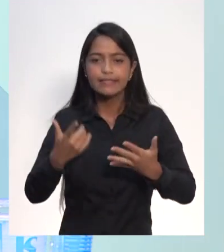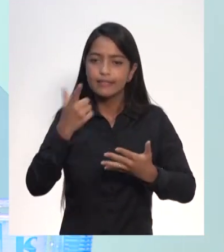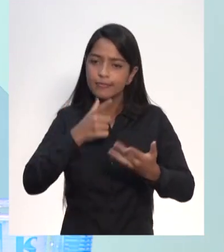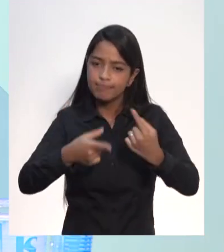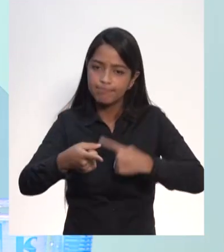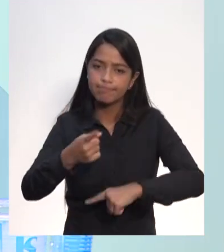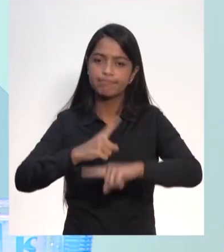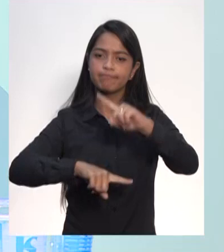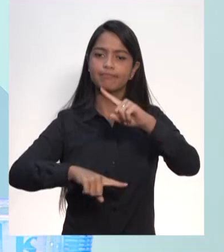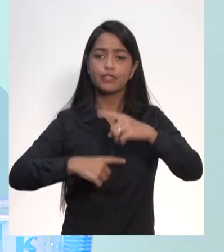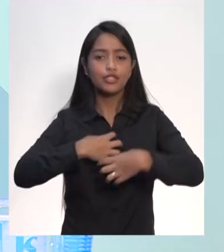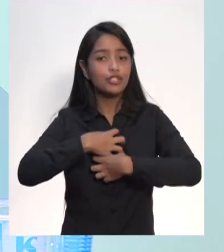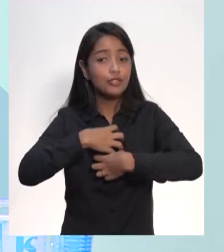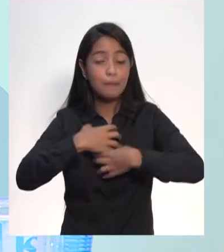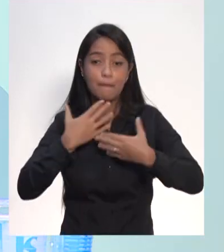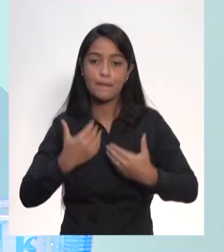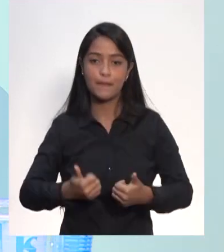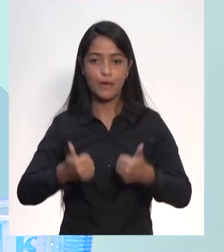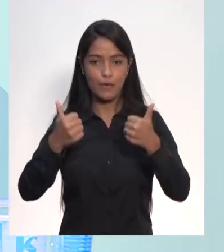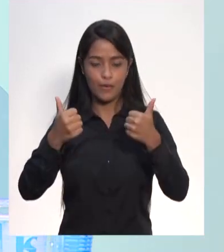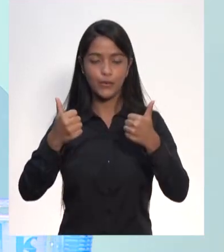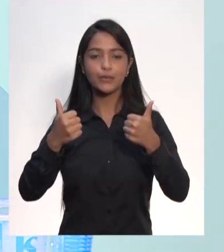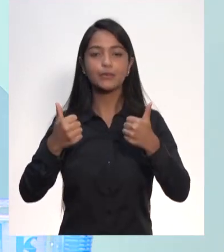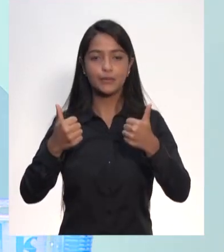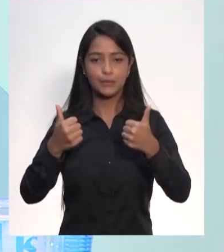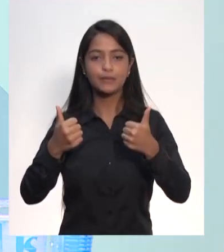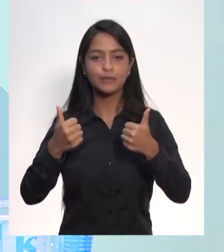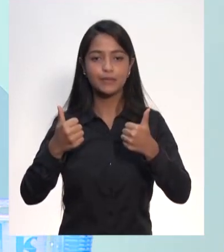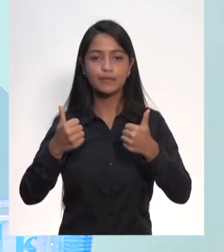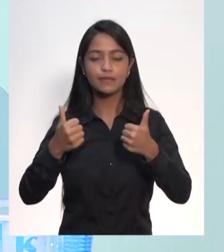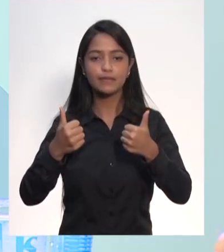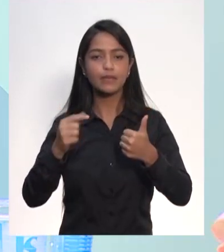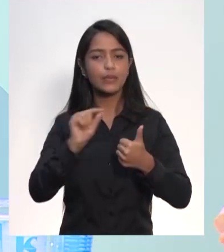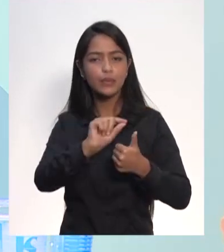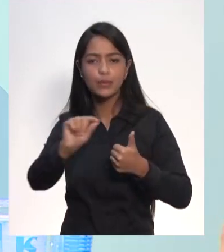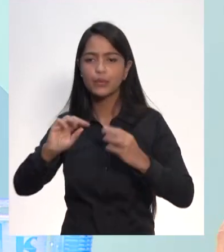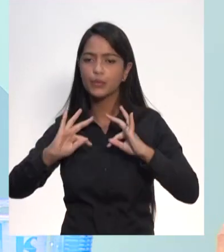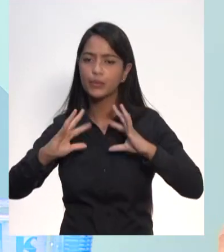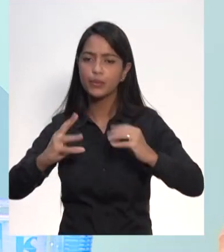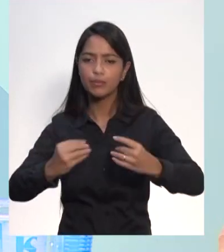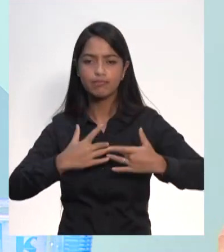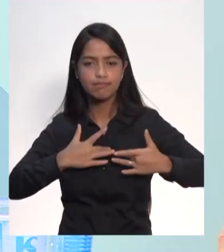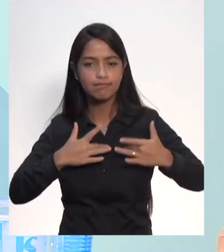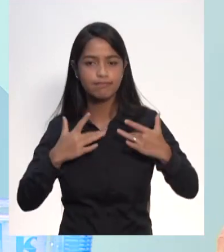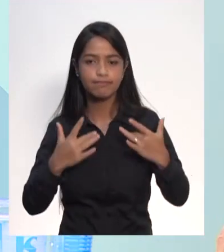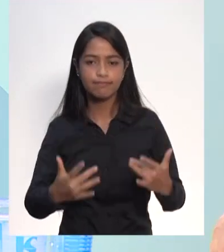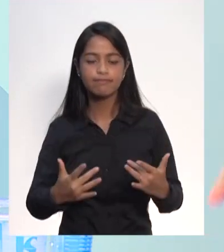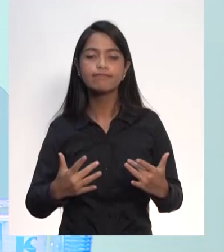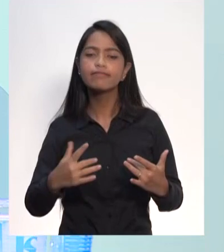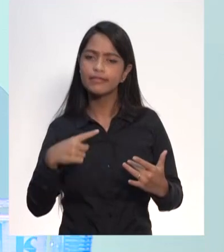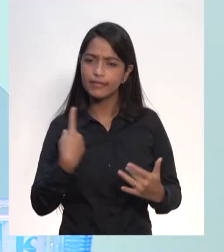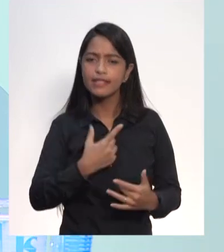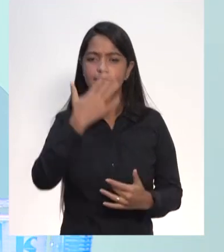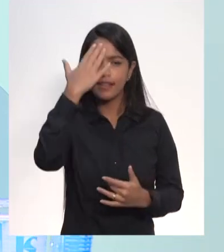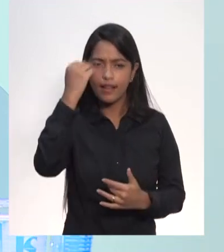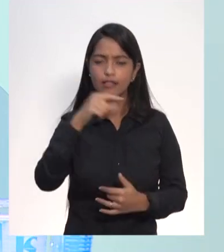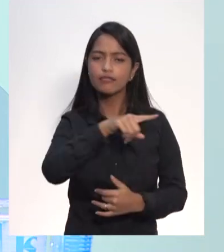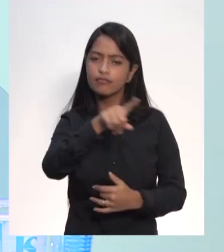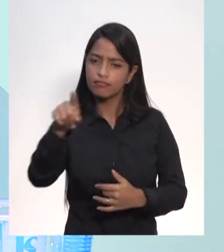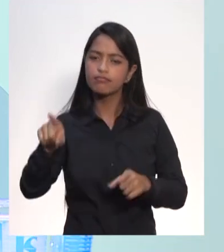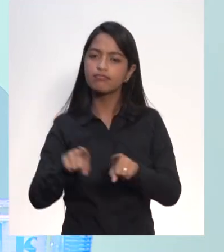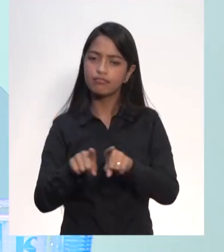forma possível, né, com toda a dedicação que nós sabemos que vocês também